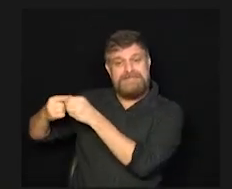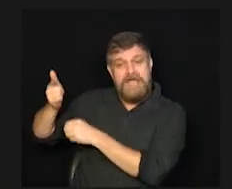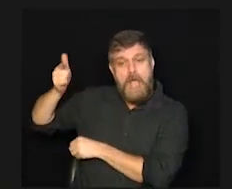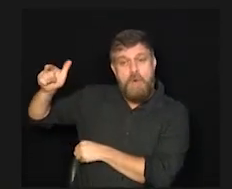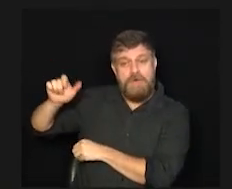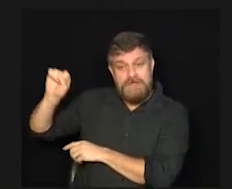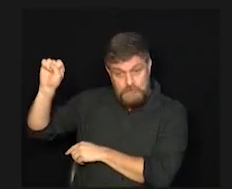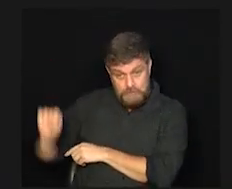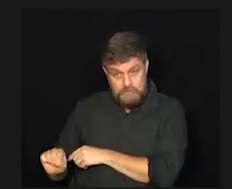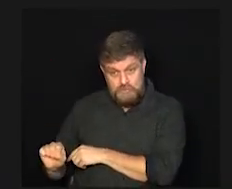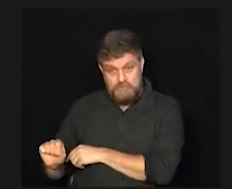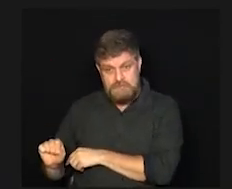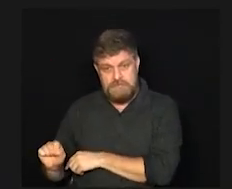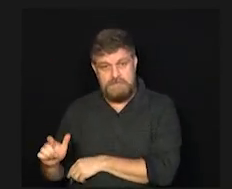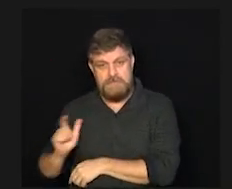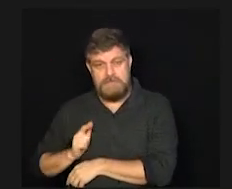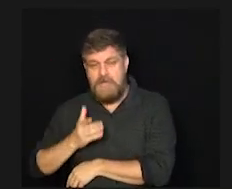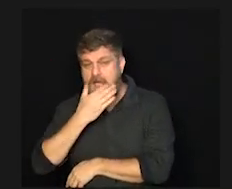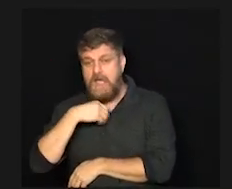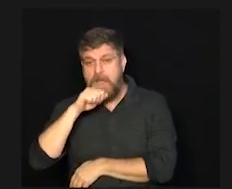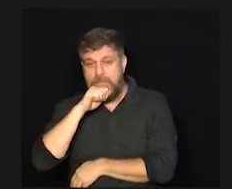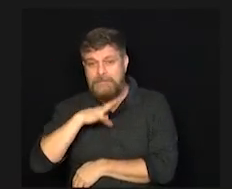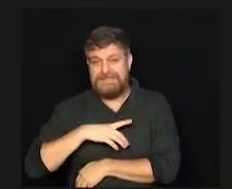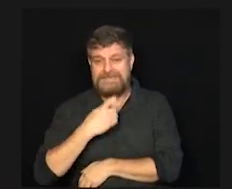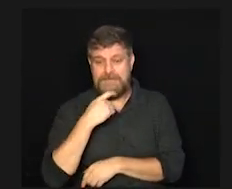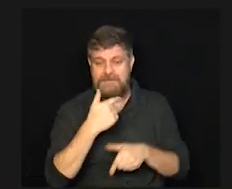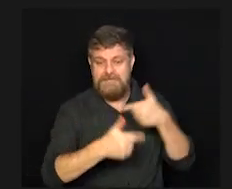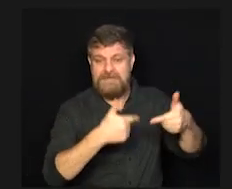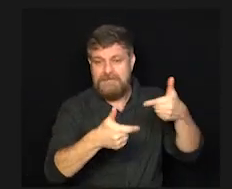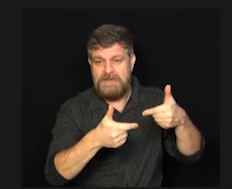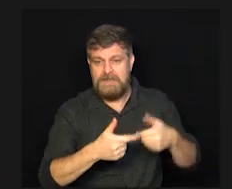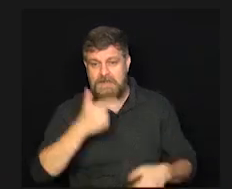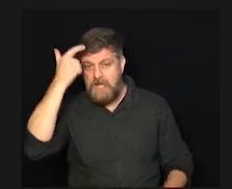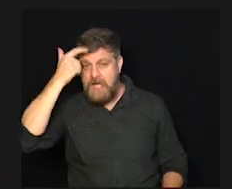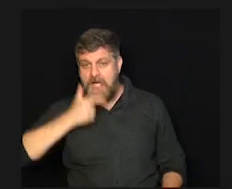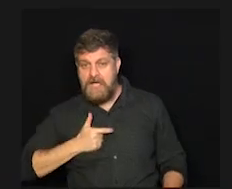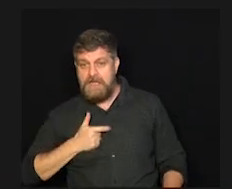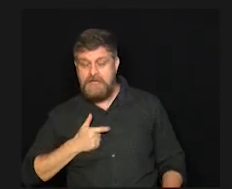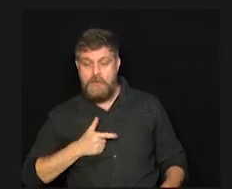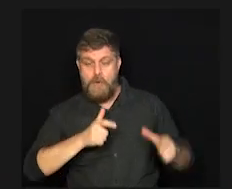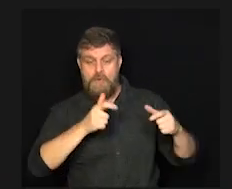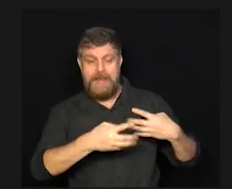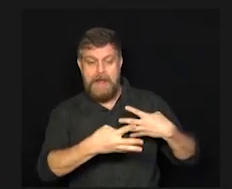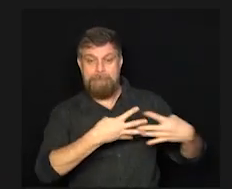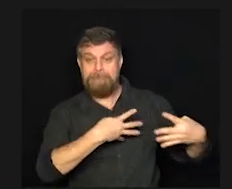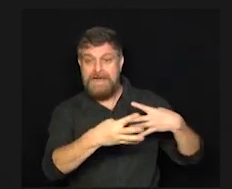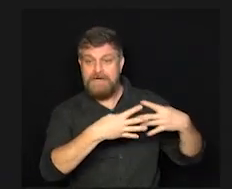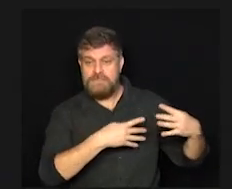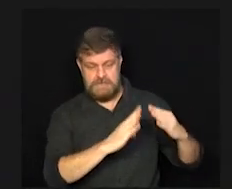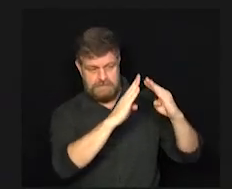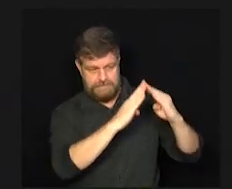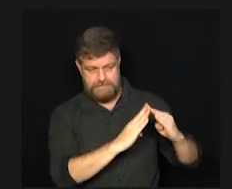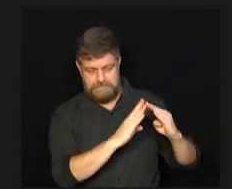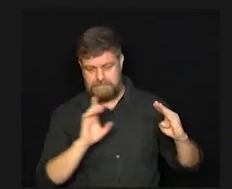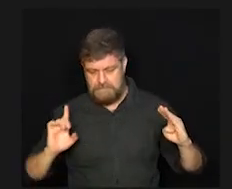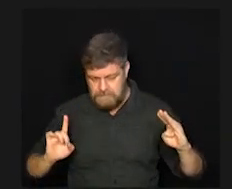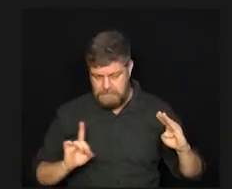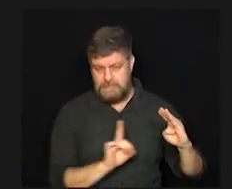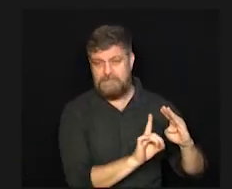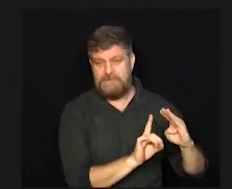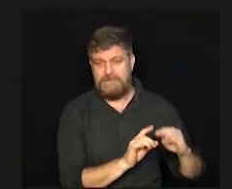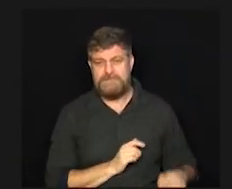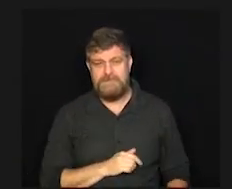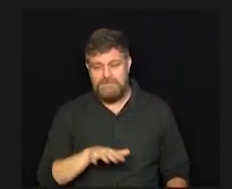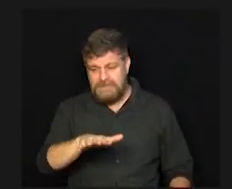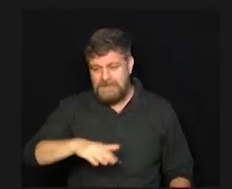Sul, meu pai foi transferido a trabalhar para cá, e quando eu vim para Campinas, fui morar em Barão Geraldo. E essa questão do Campo Grande,